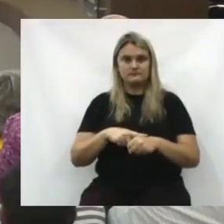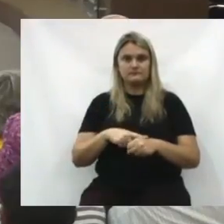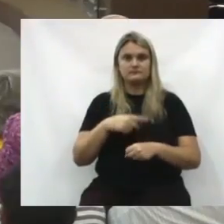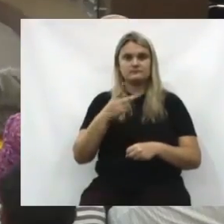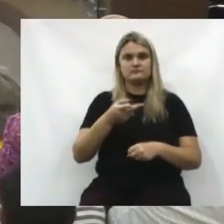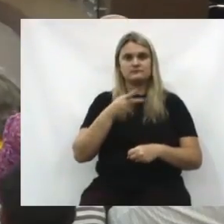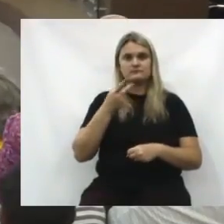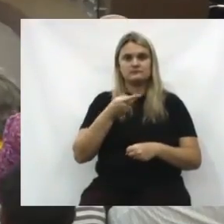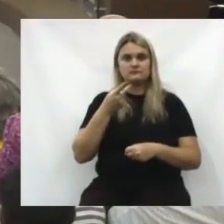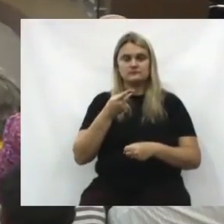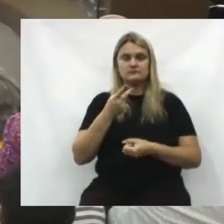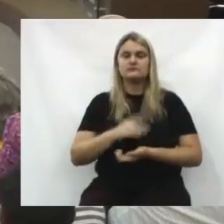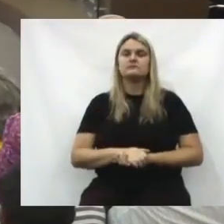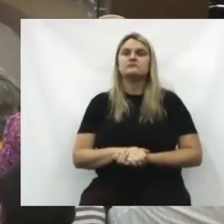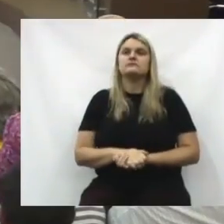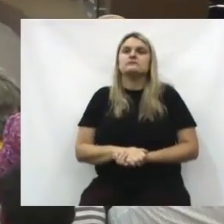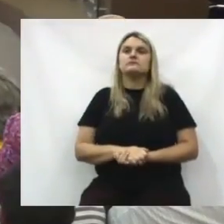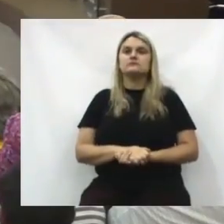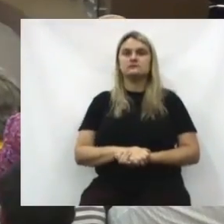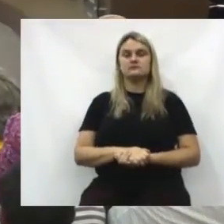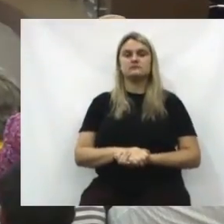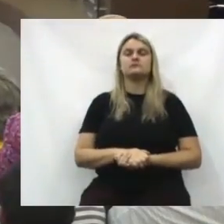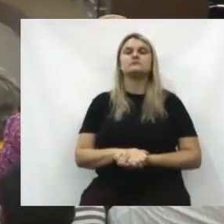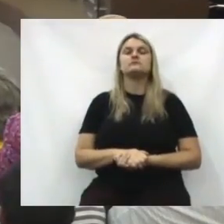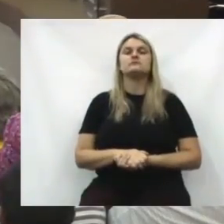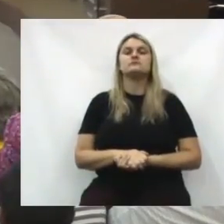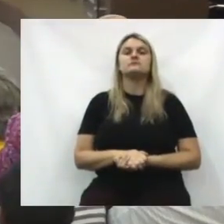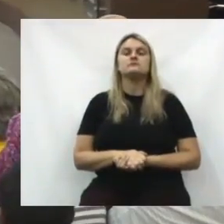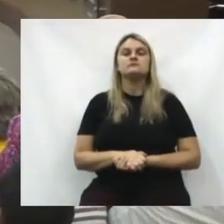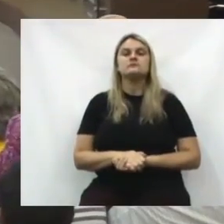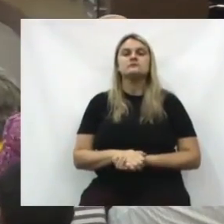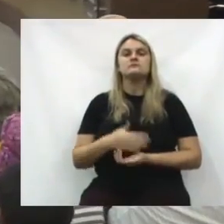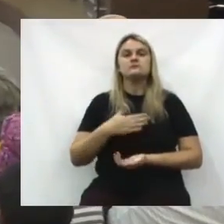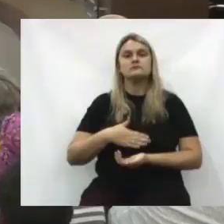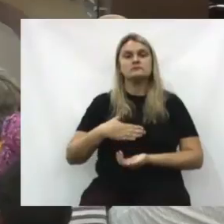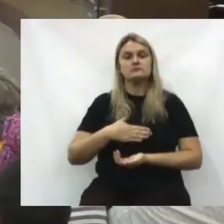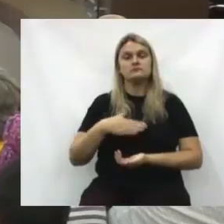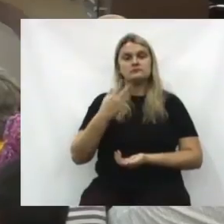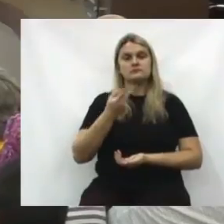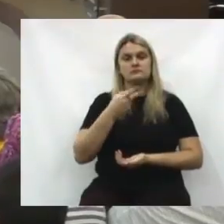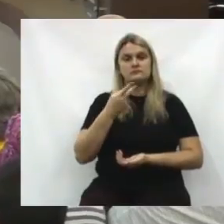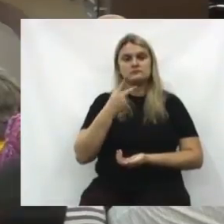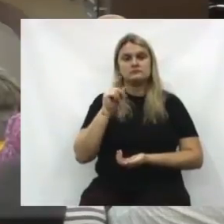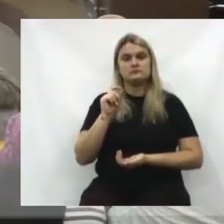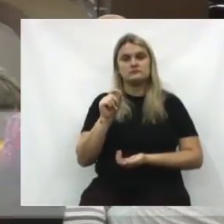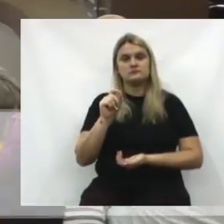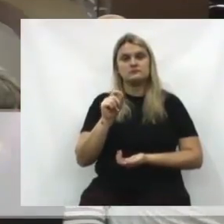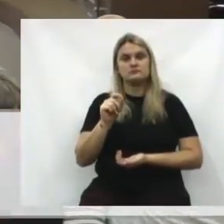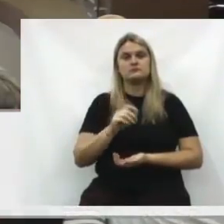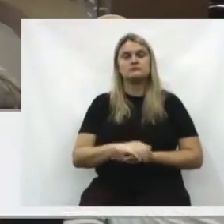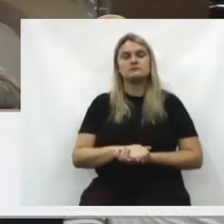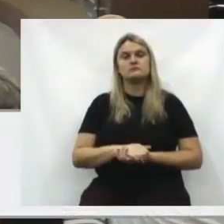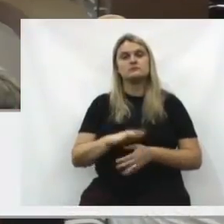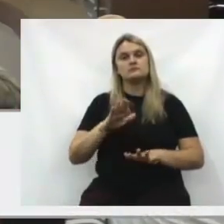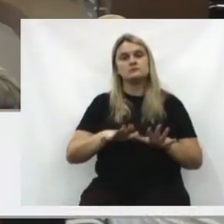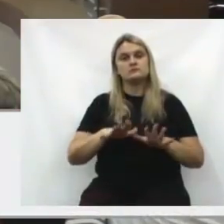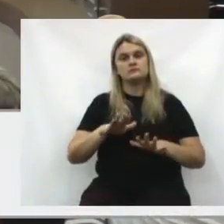Aproveitando, então, para complementar a fala da tribuna, gostaria de dizer